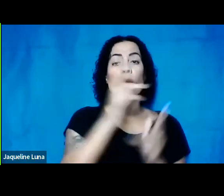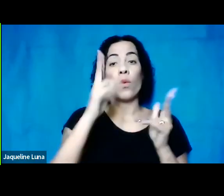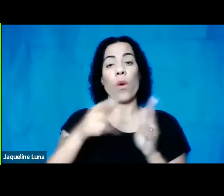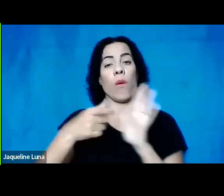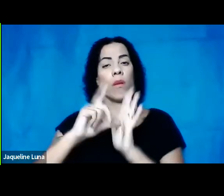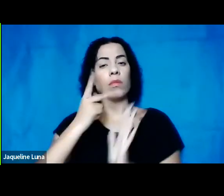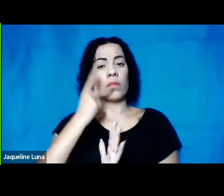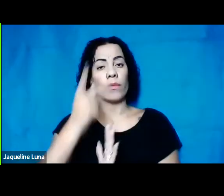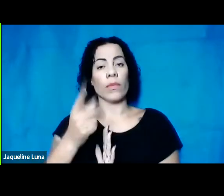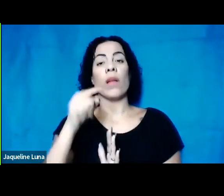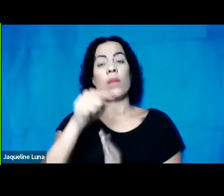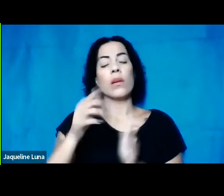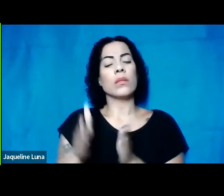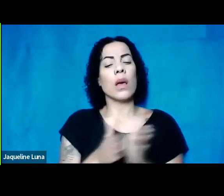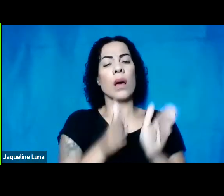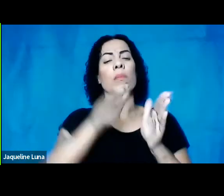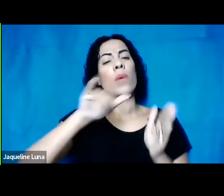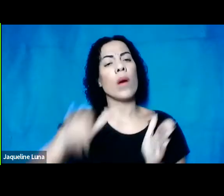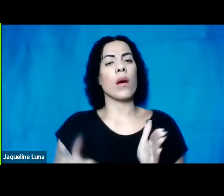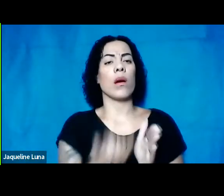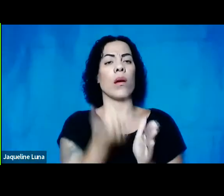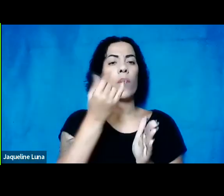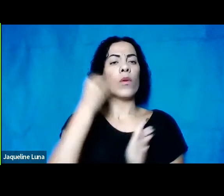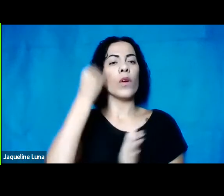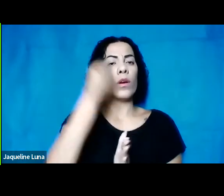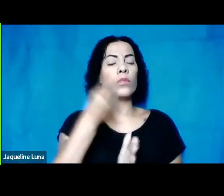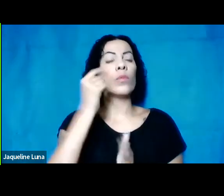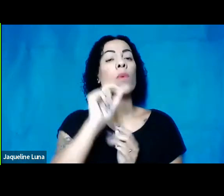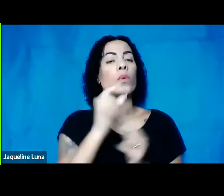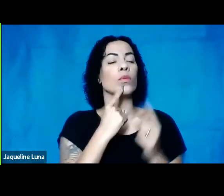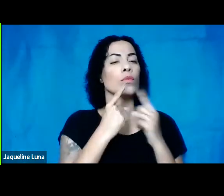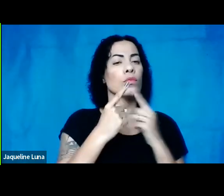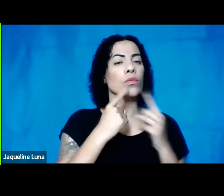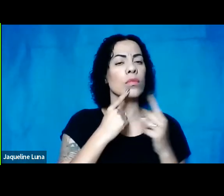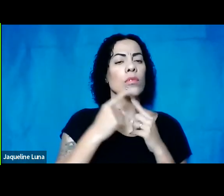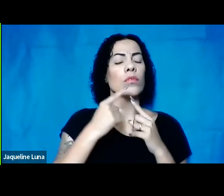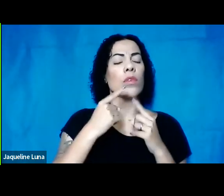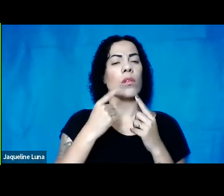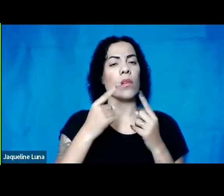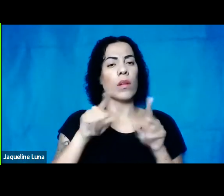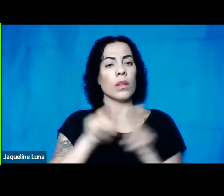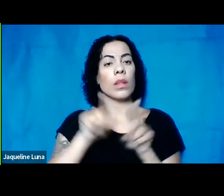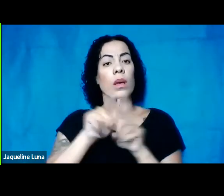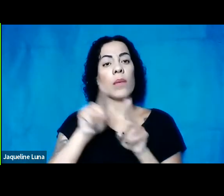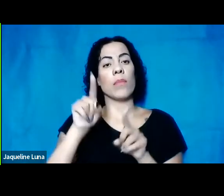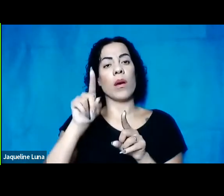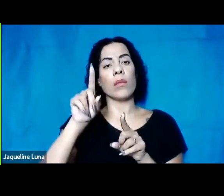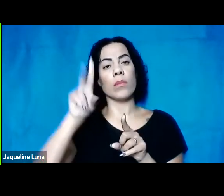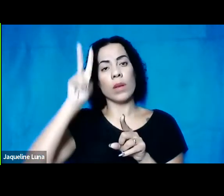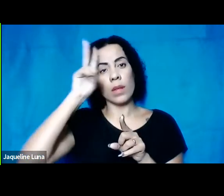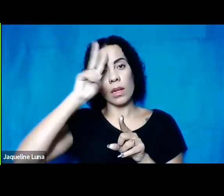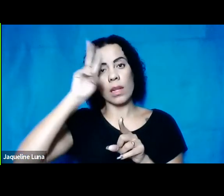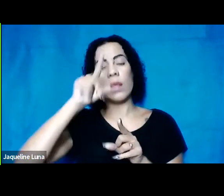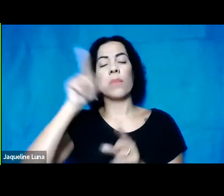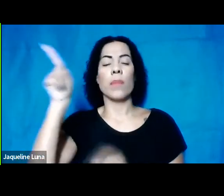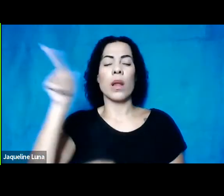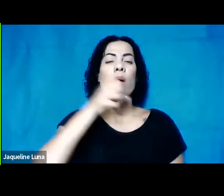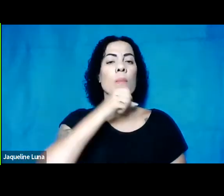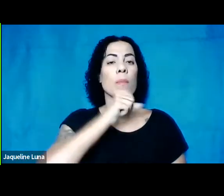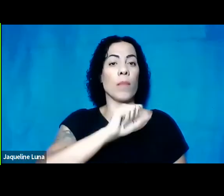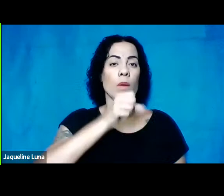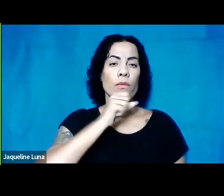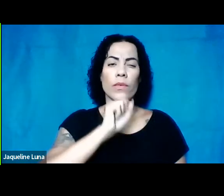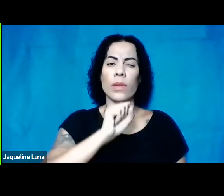caminho possa ser aproveitado, né, na experiência do diálogo. E aí, lembrou-se de Ariano Suassuna, eu vou lembrar de Paulo Freire também, que acho